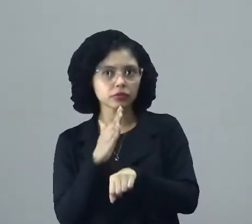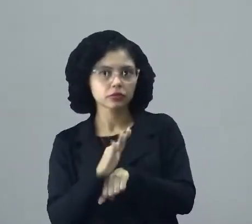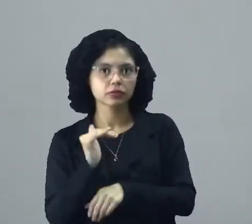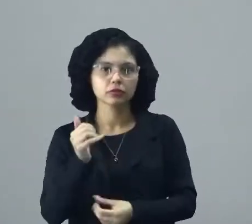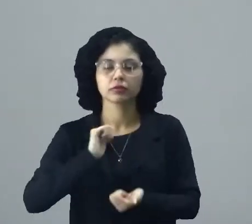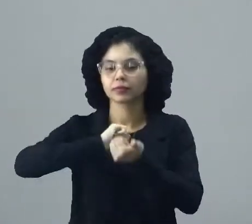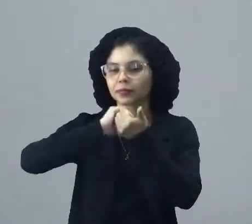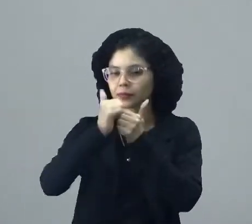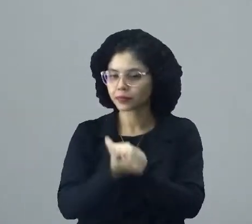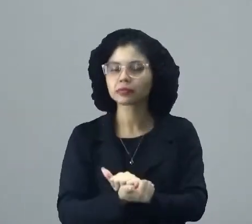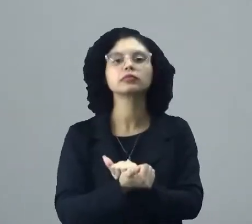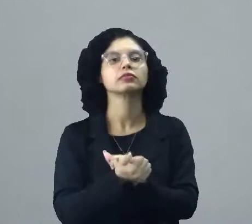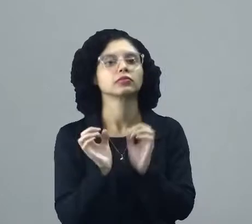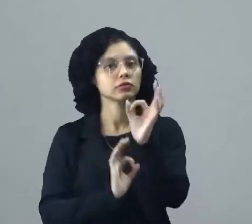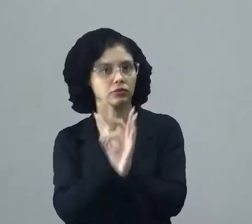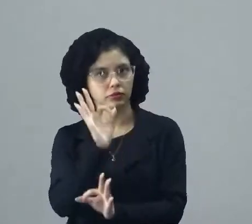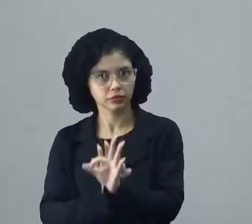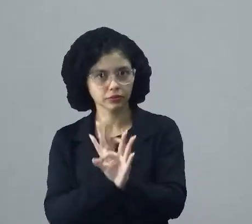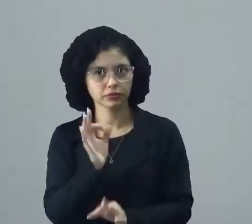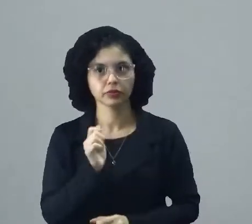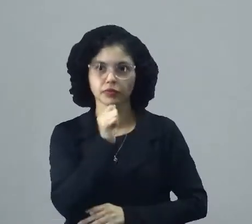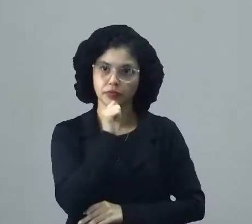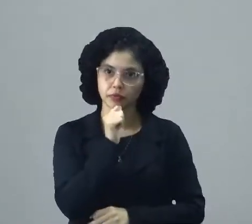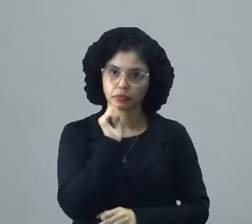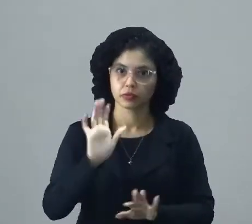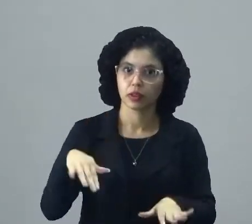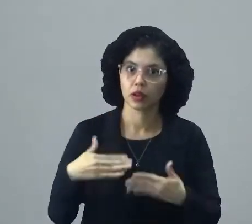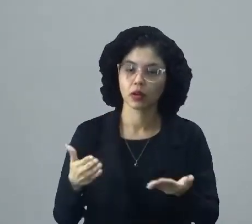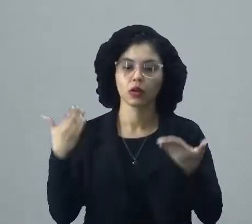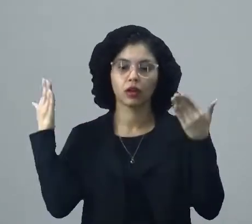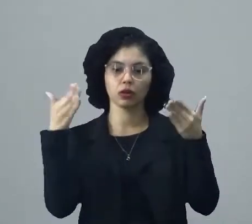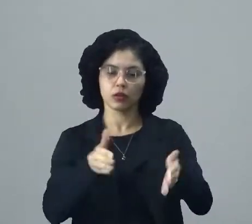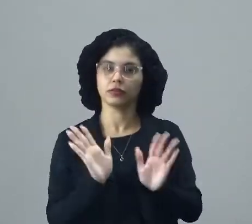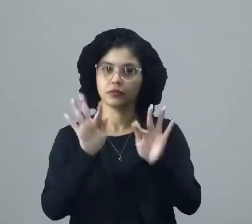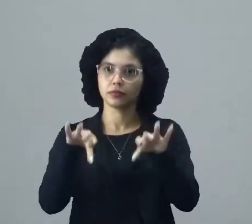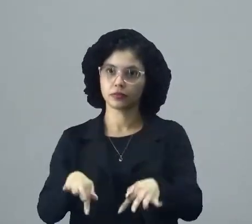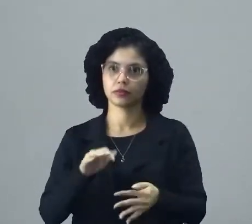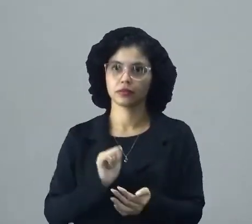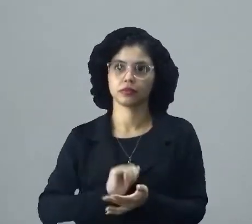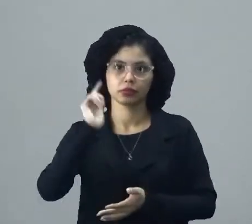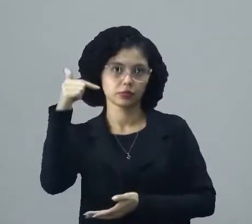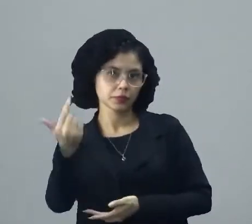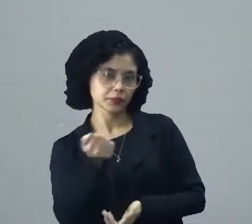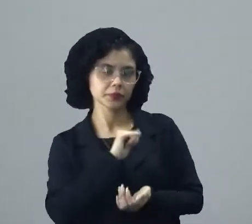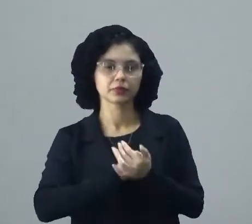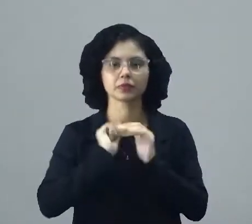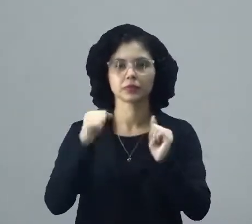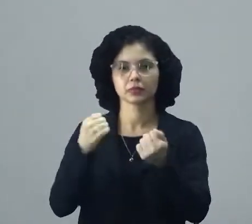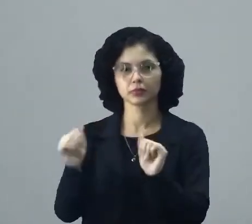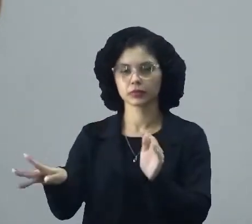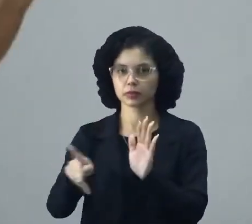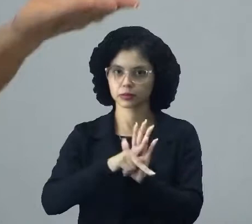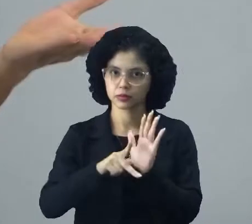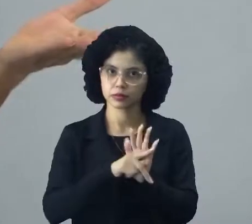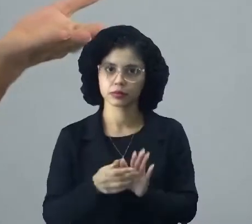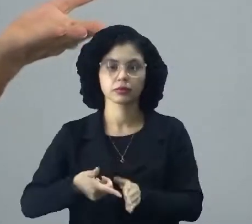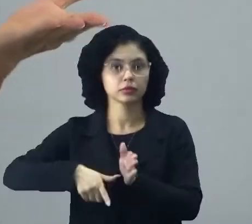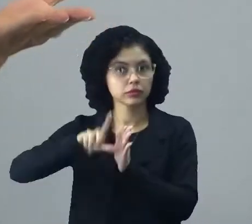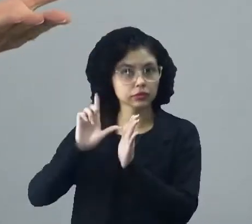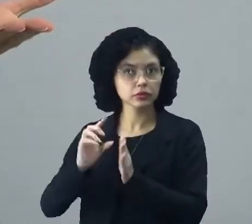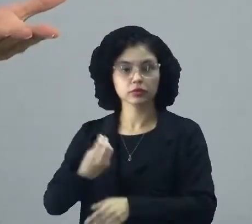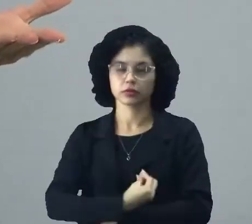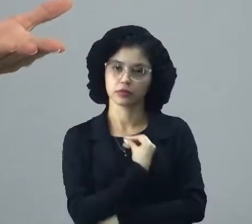sendo adaptada, ajustada, e aí qual foi o objetivo final? Que aquela atividade tivesse um propósito. Antes